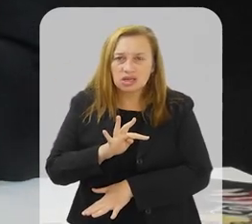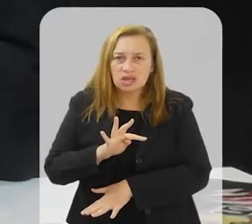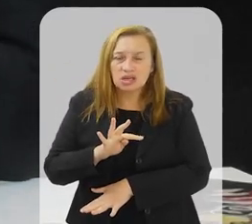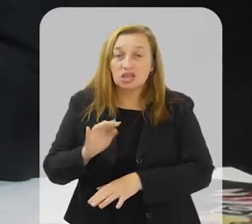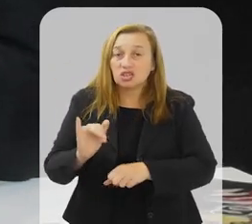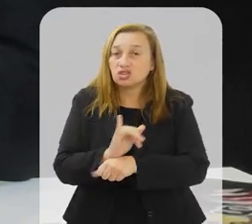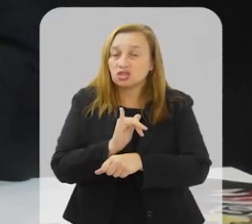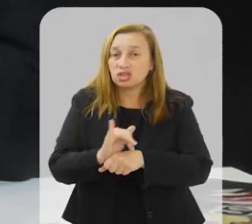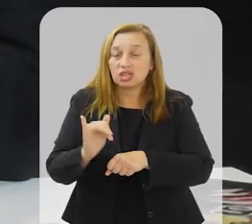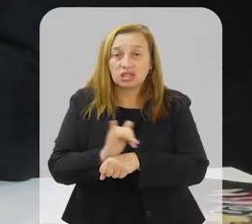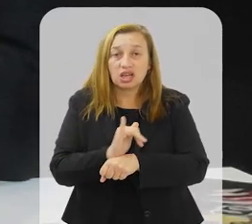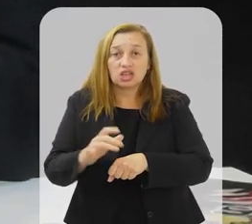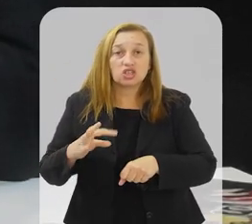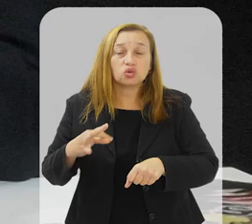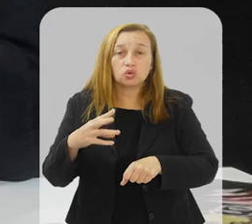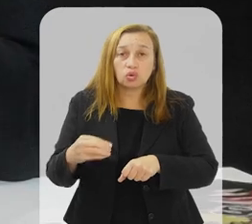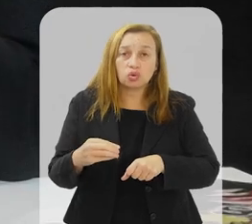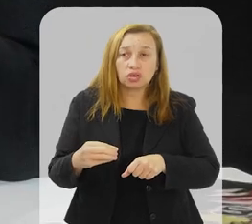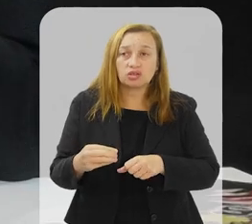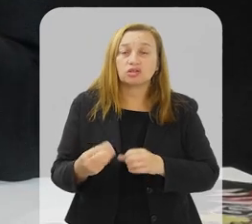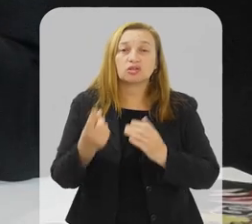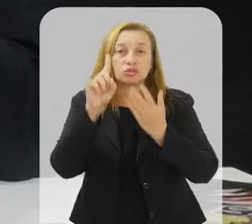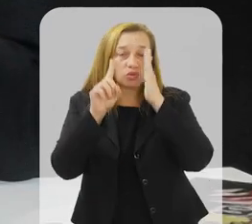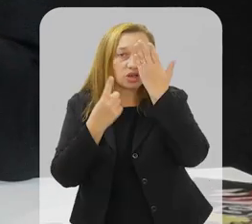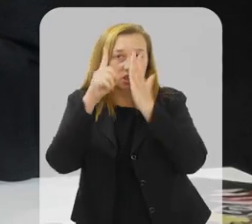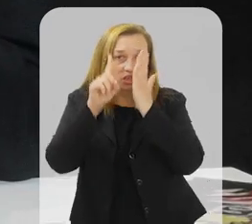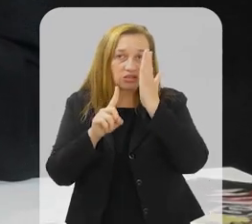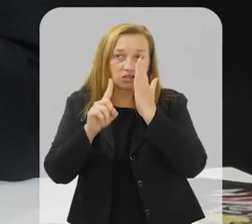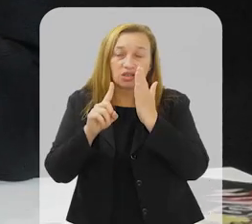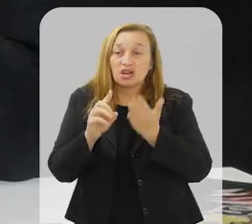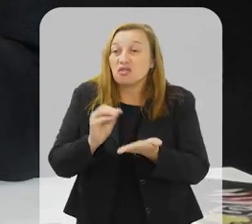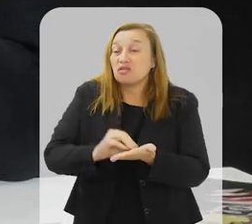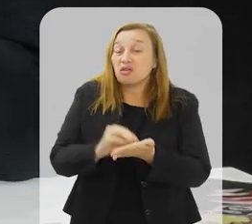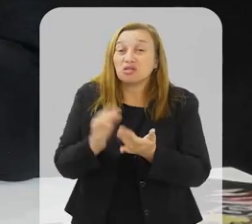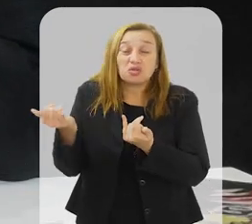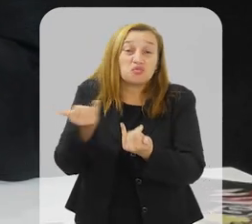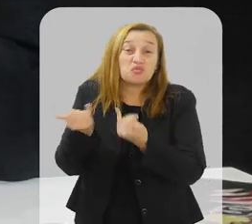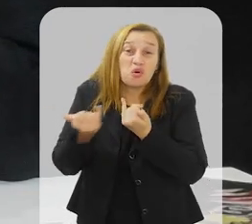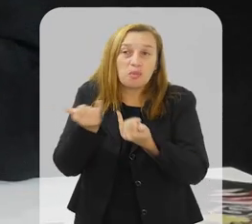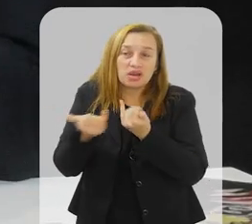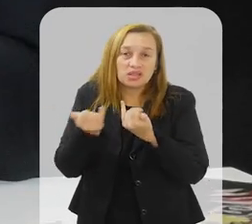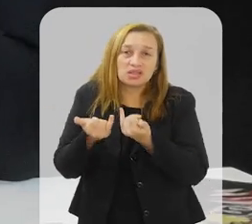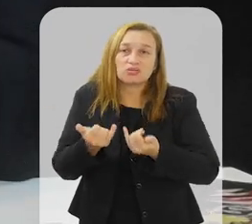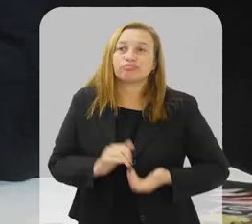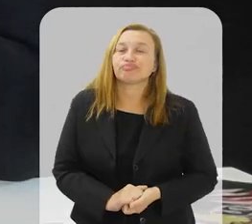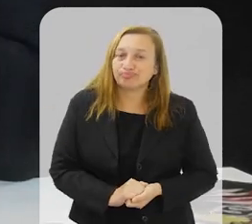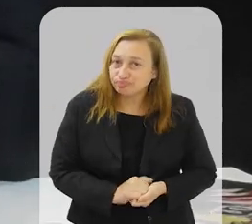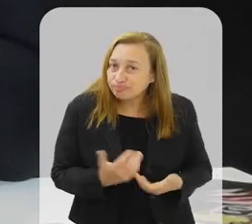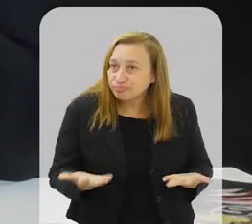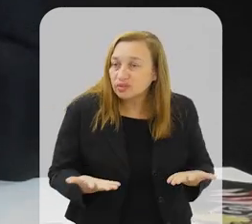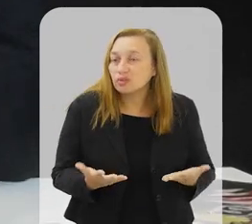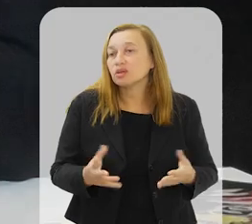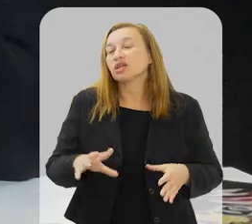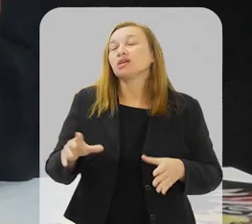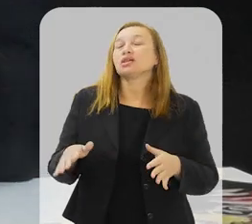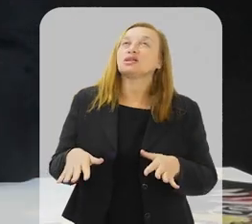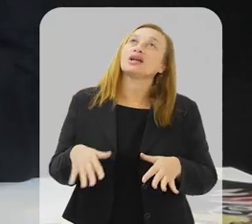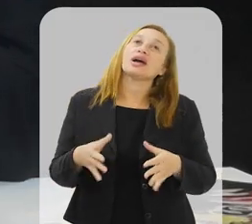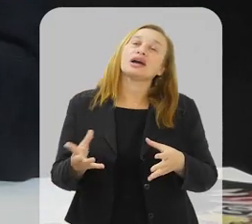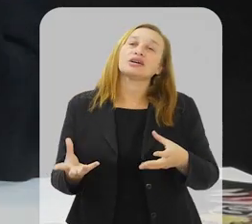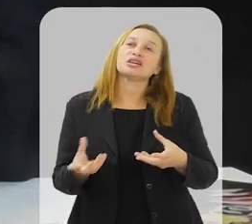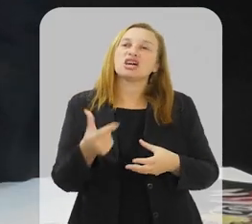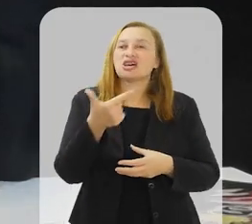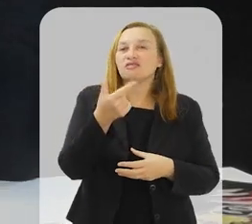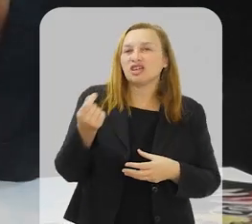mecânica do carnaval né existe uma desinformação gigantesca Porque como a gente tá dentro da desse processo